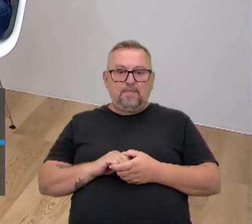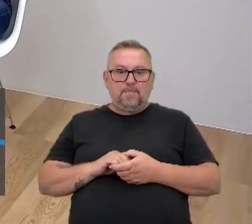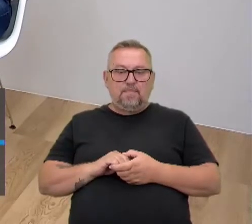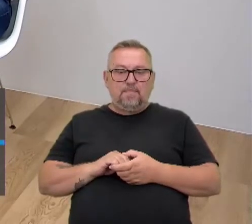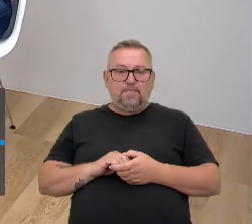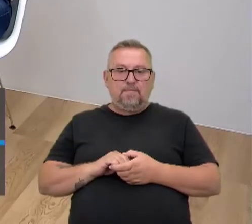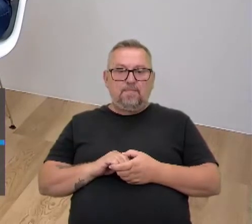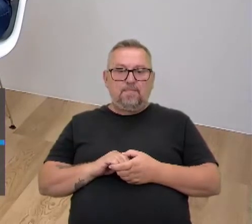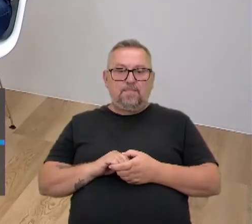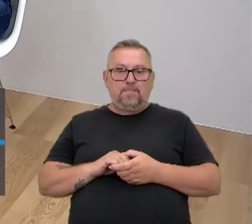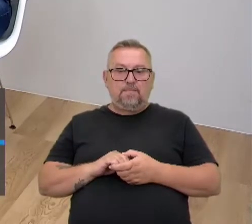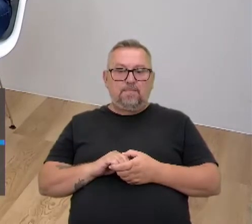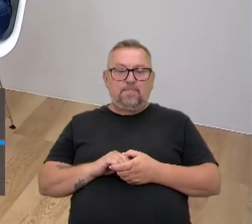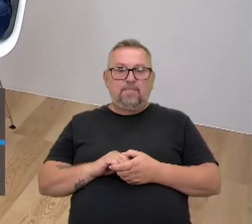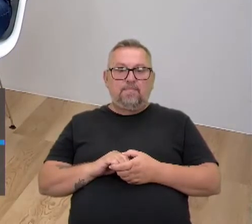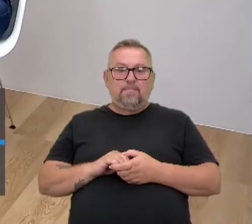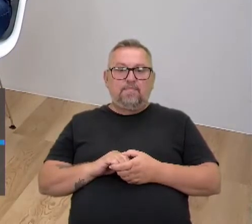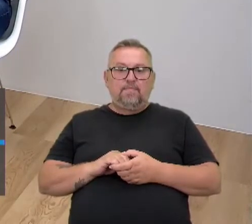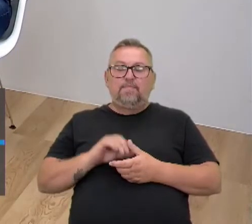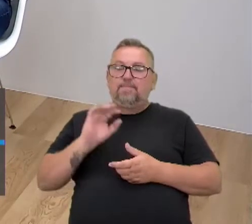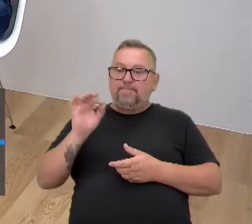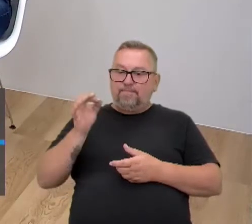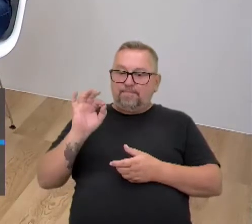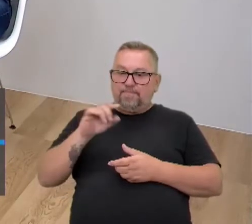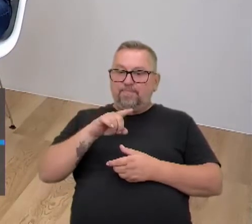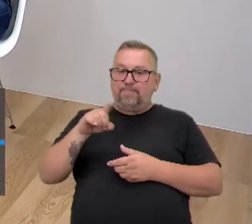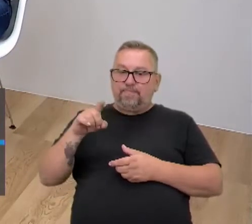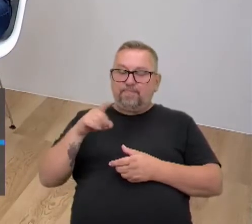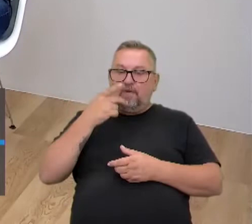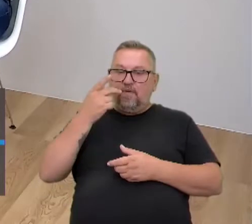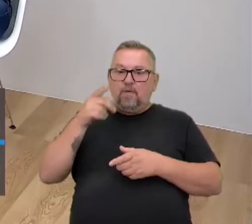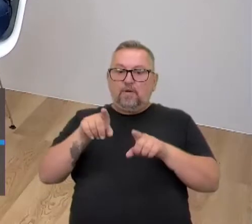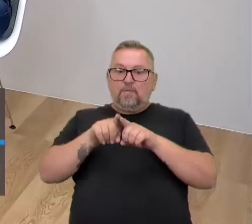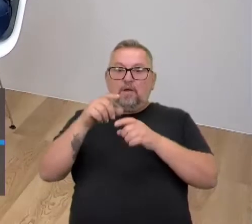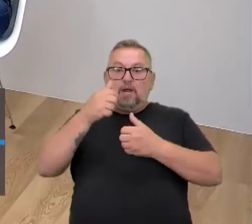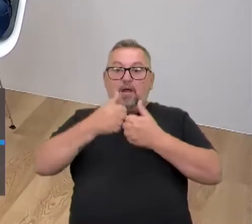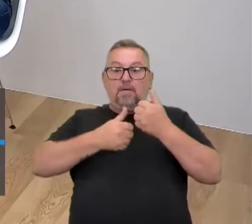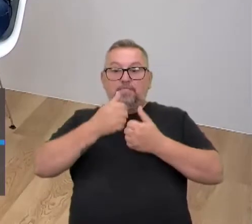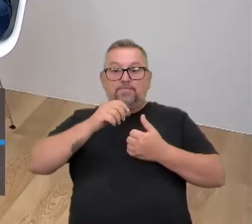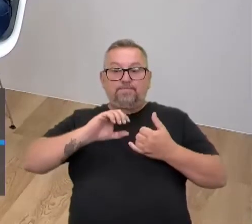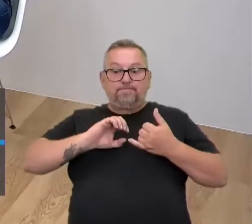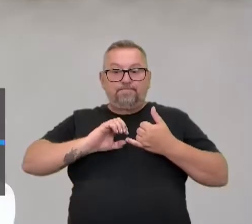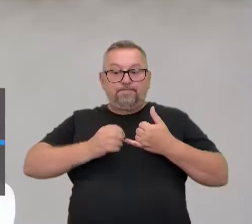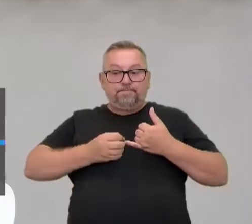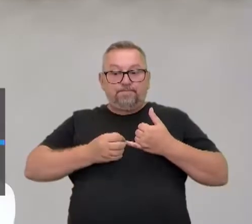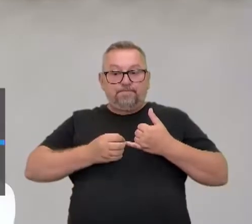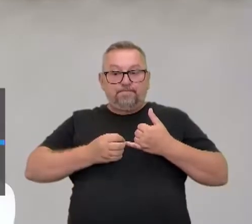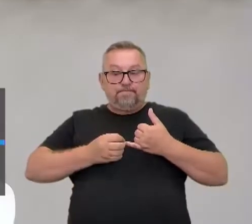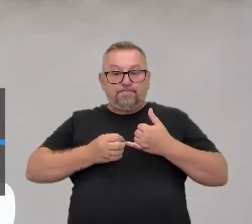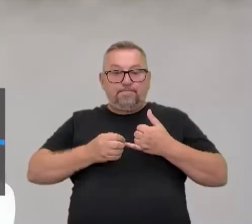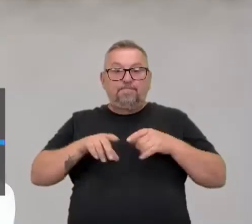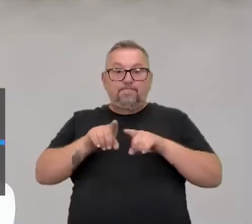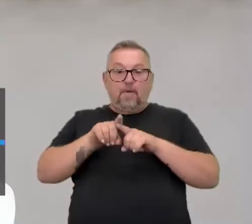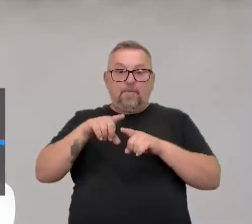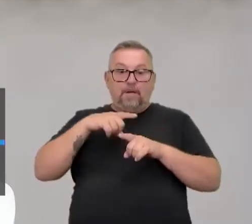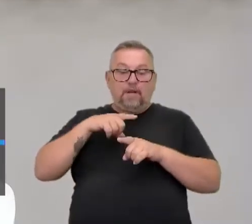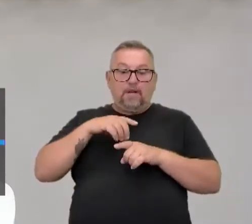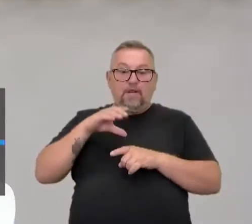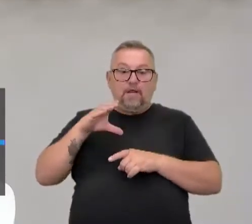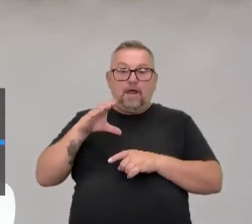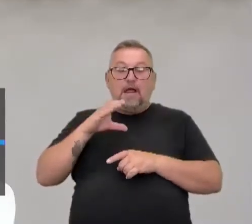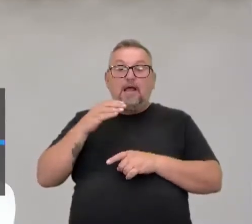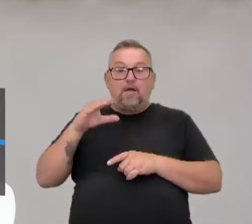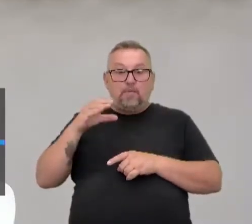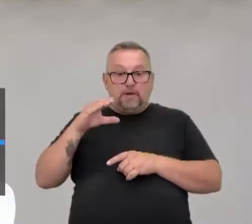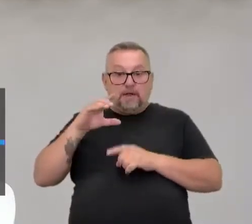daquilo que faz bem para o organismo, né? Exato, né? Você citou aí a questão do arroz e feijão, né? Justamente ali o arroz, você tem carboidratos